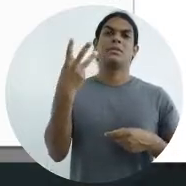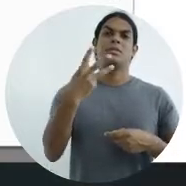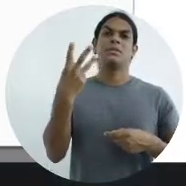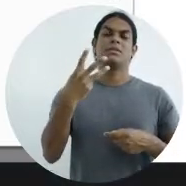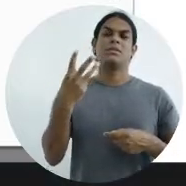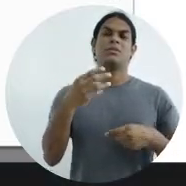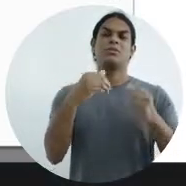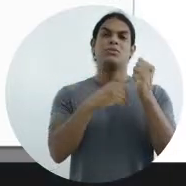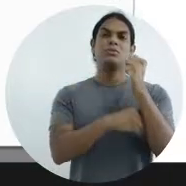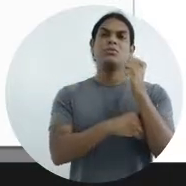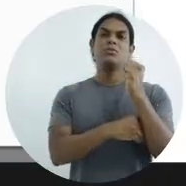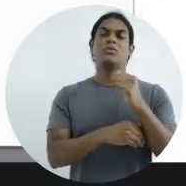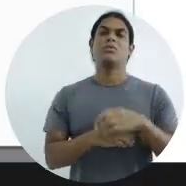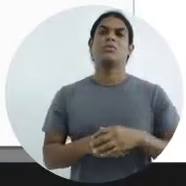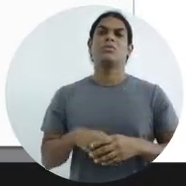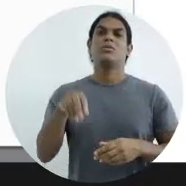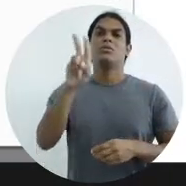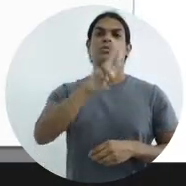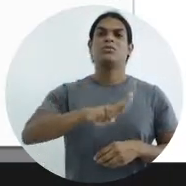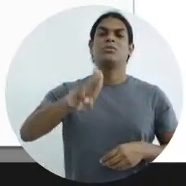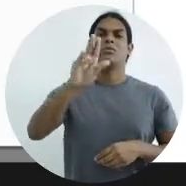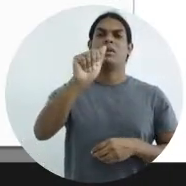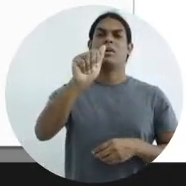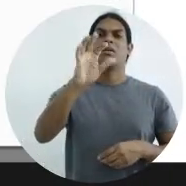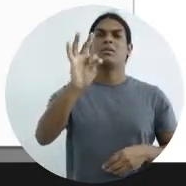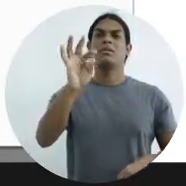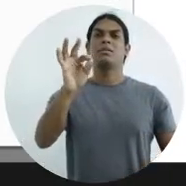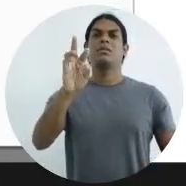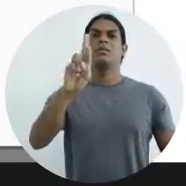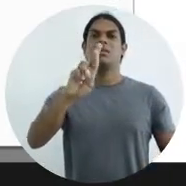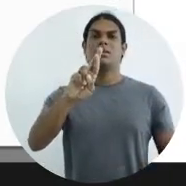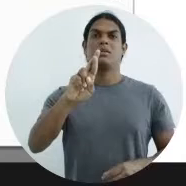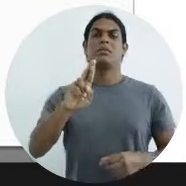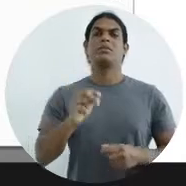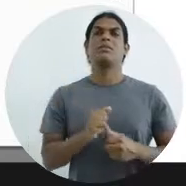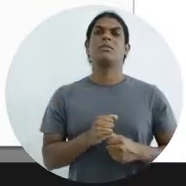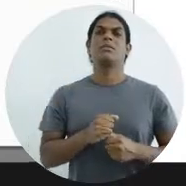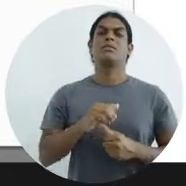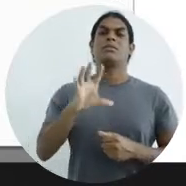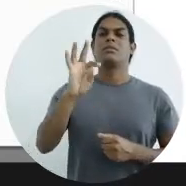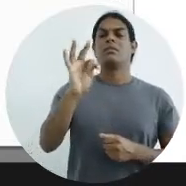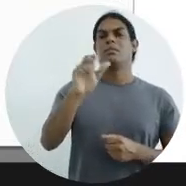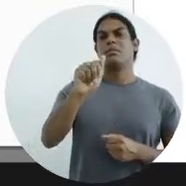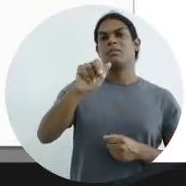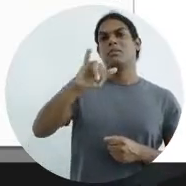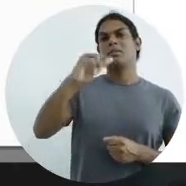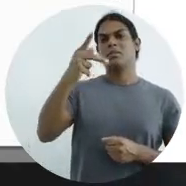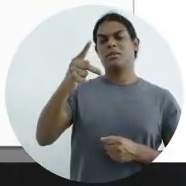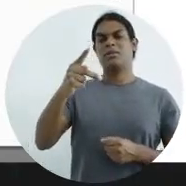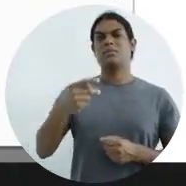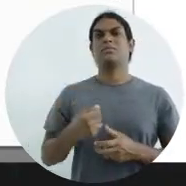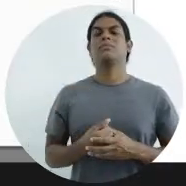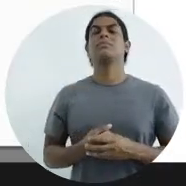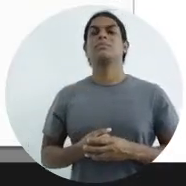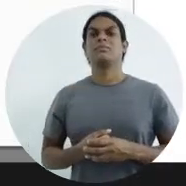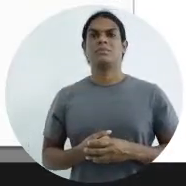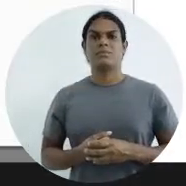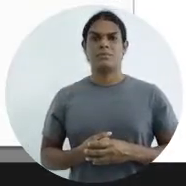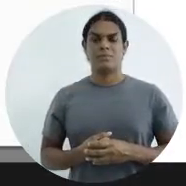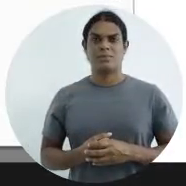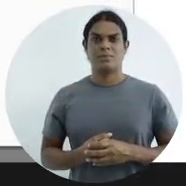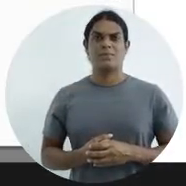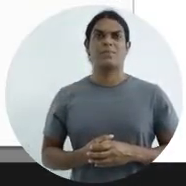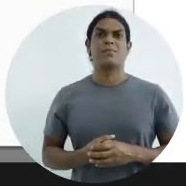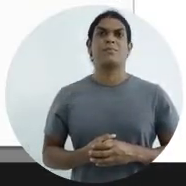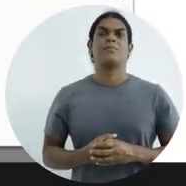vê lá no finalzinho que eu estou com attr type. Então ele vai pegar o atributo